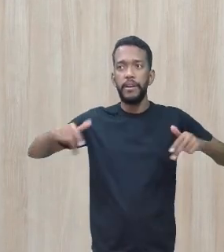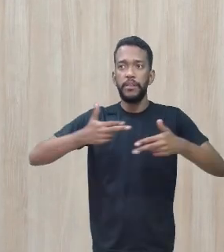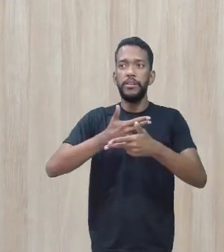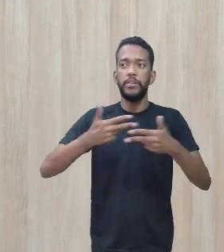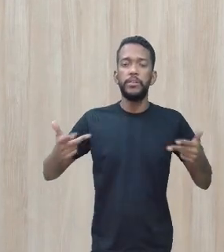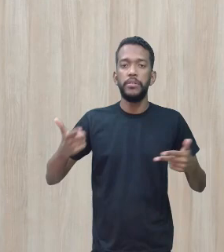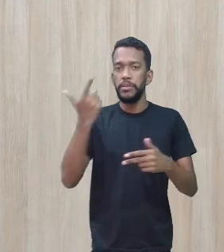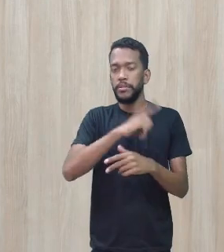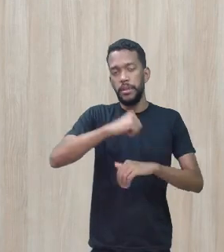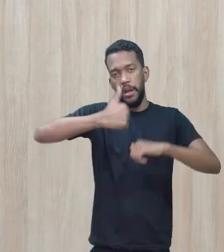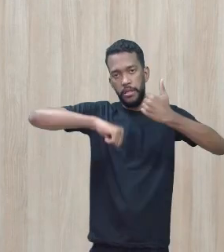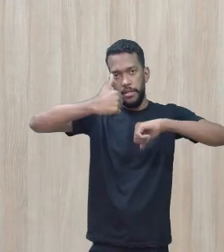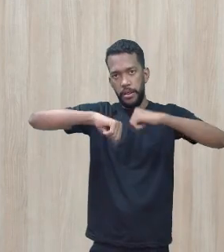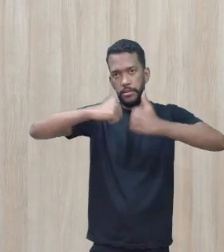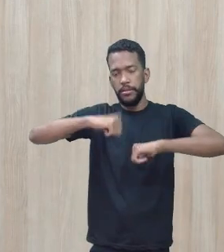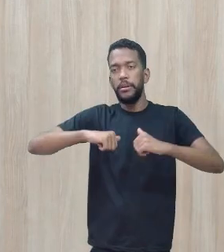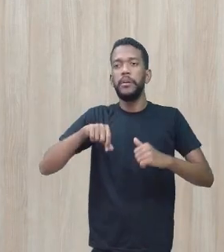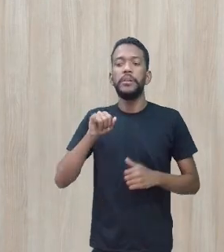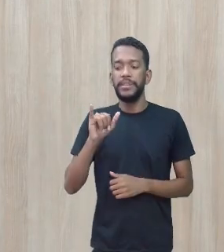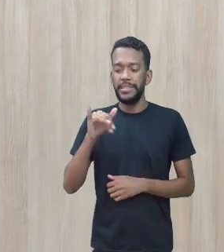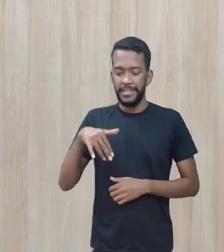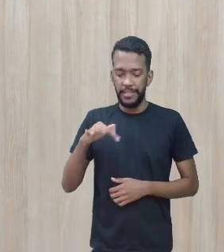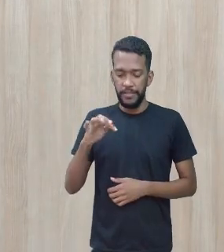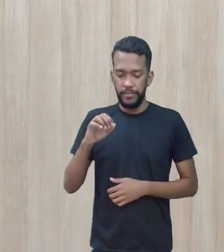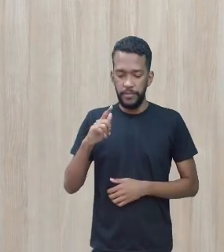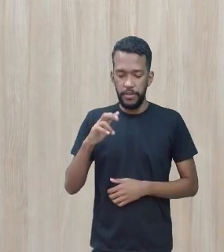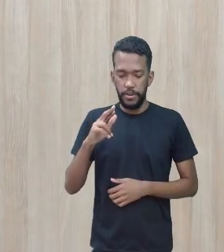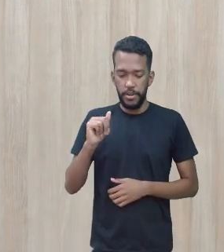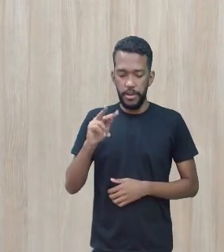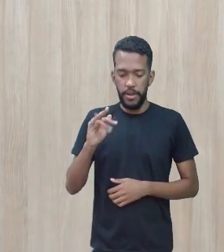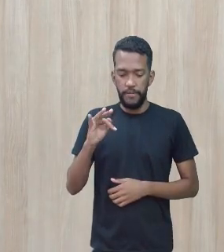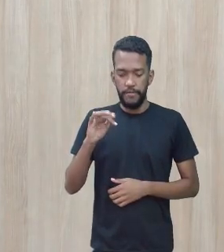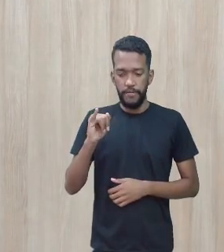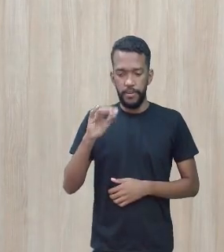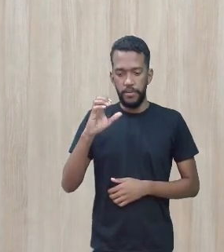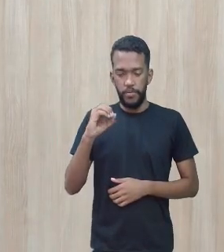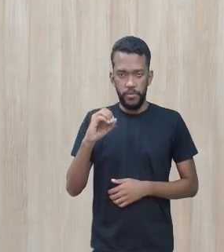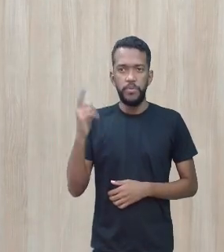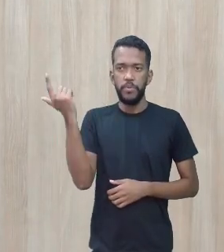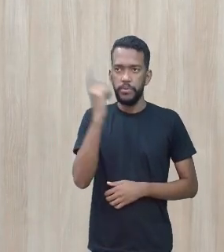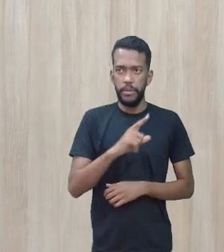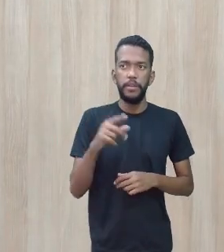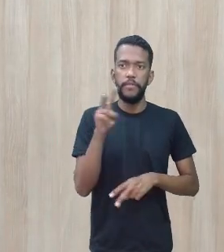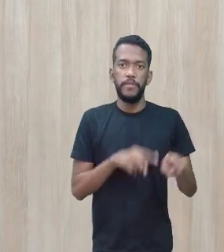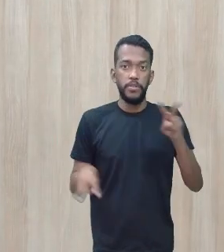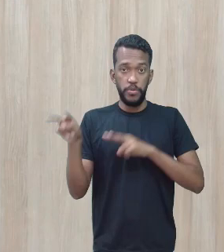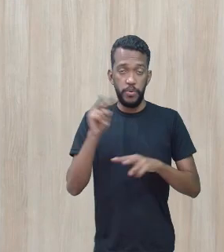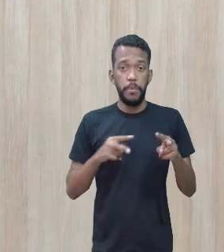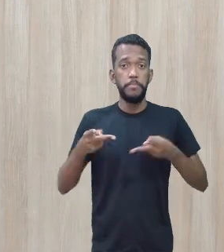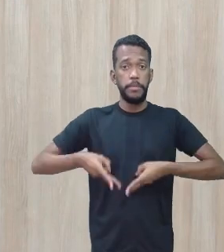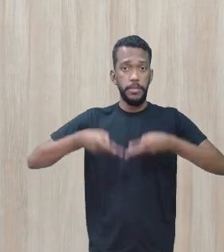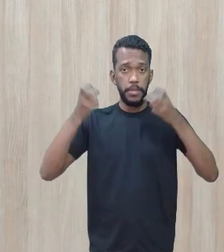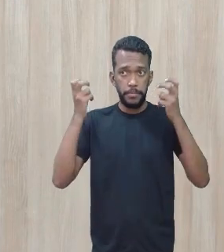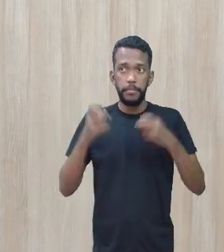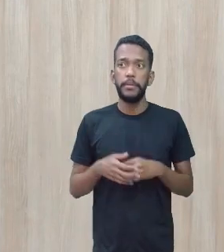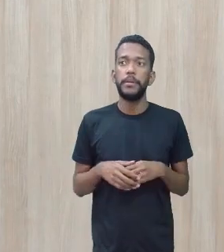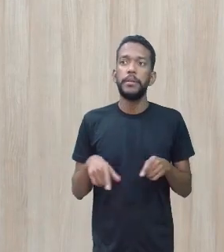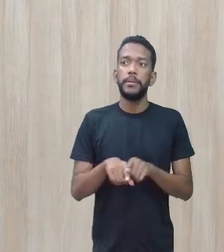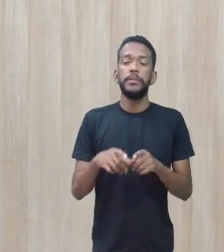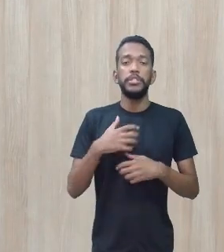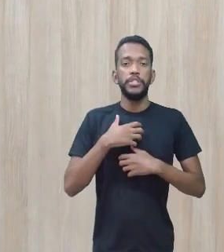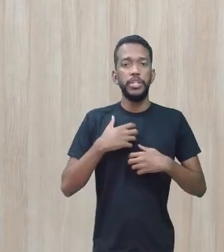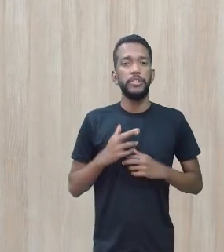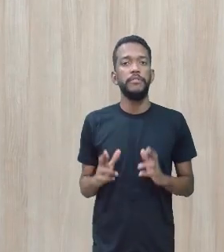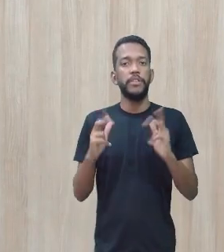serem analisadas, um infográfico trouxe para a gente uma maneira visual de perceber isso, uma maneira diferente